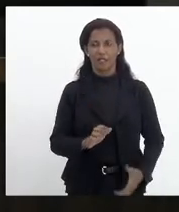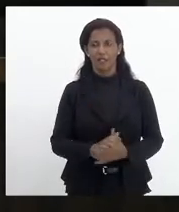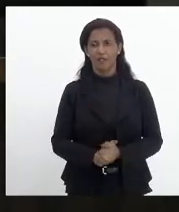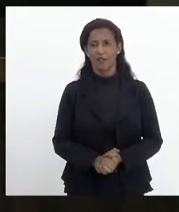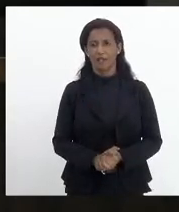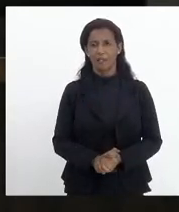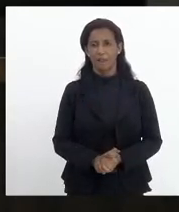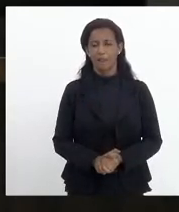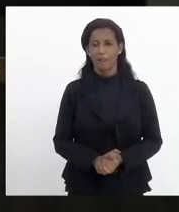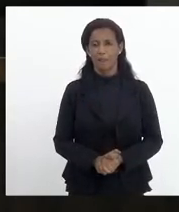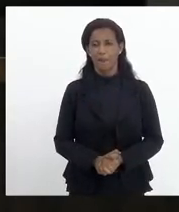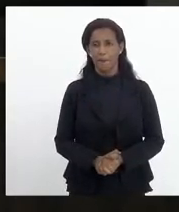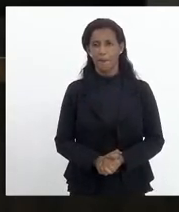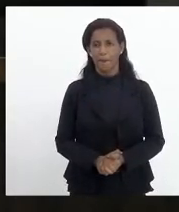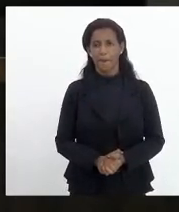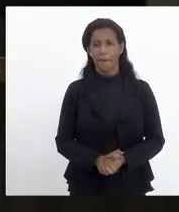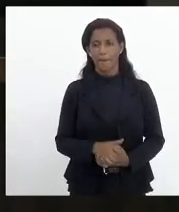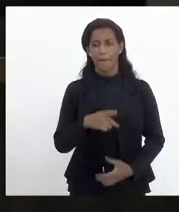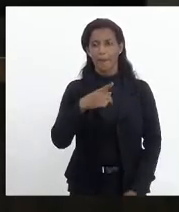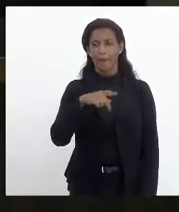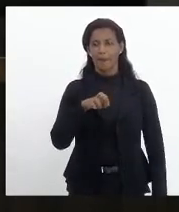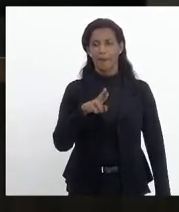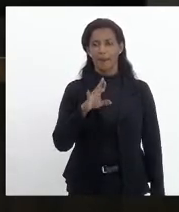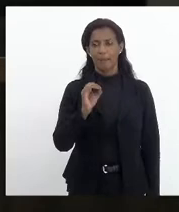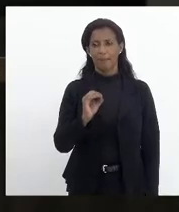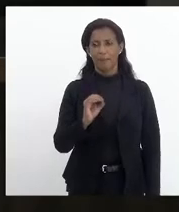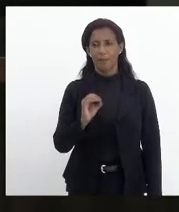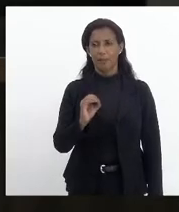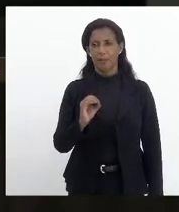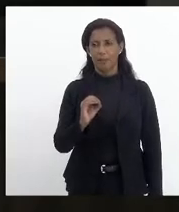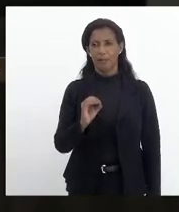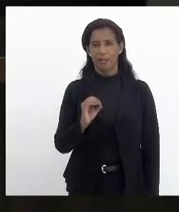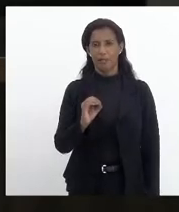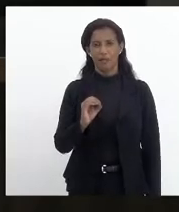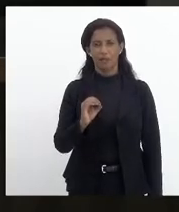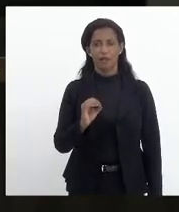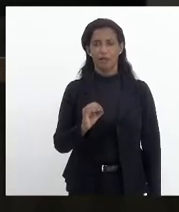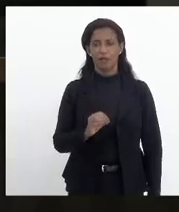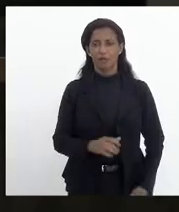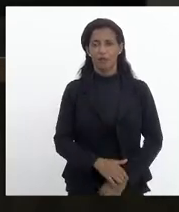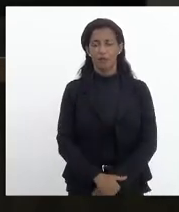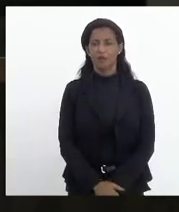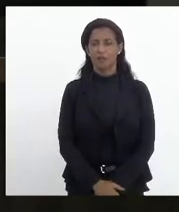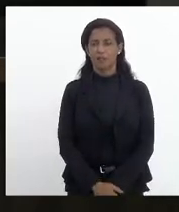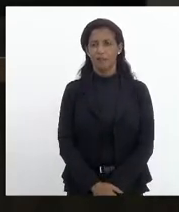Franciane Mota. Deputado Pedro Ricardo. Deputado Pedro Ricardo.